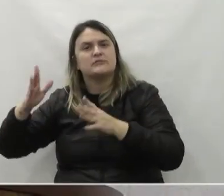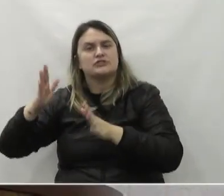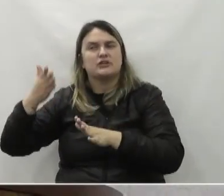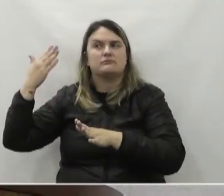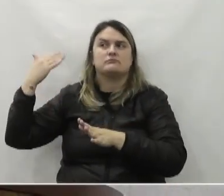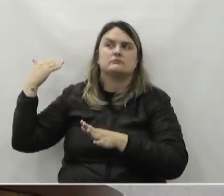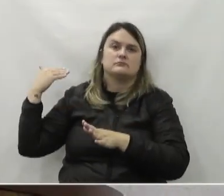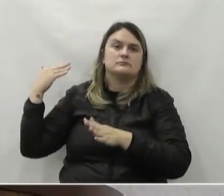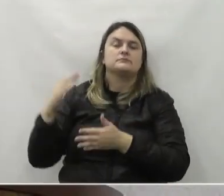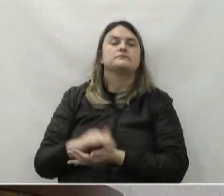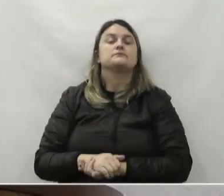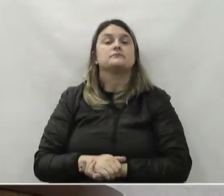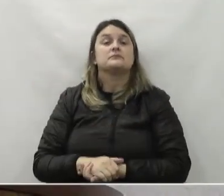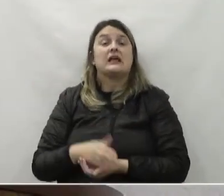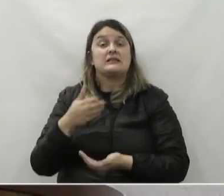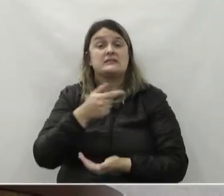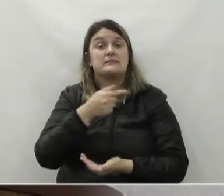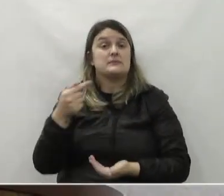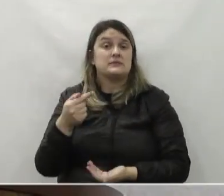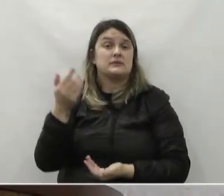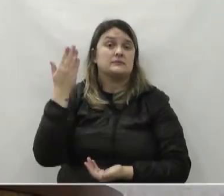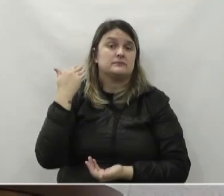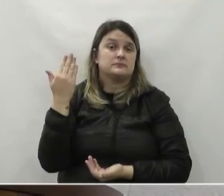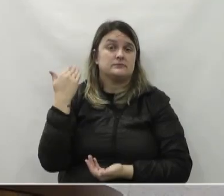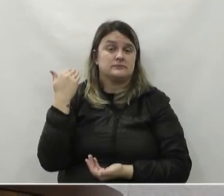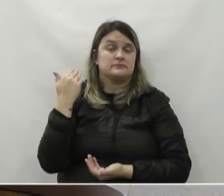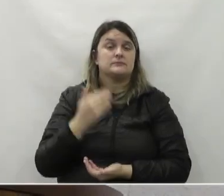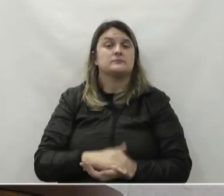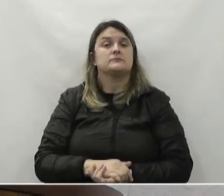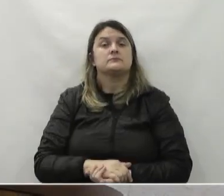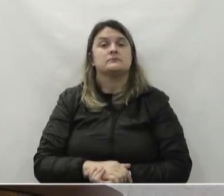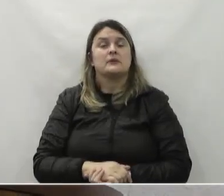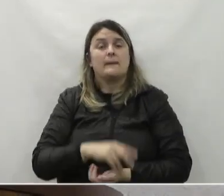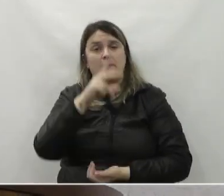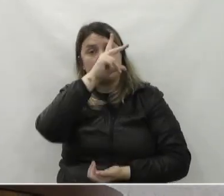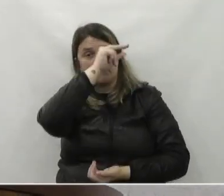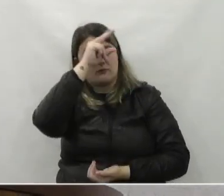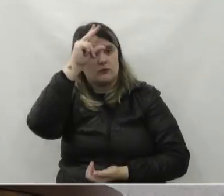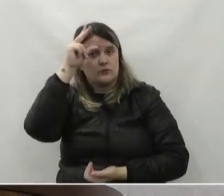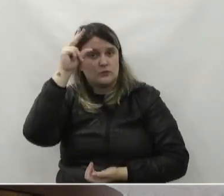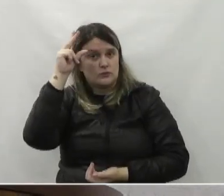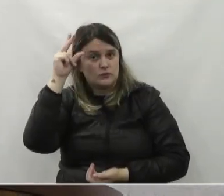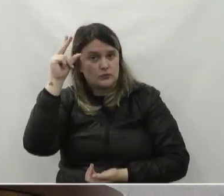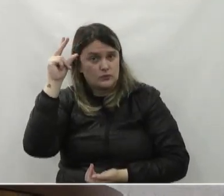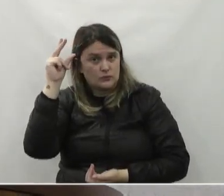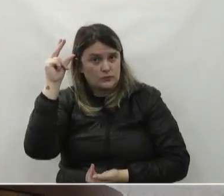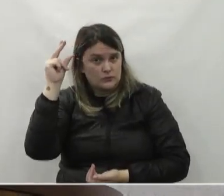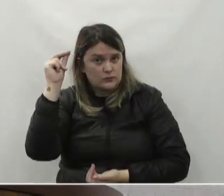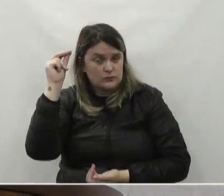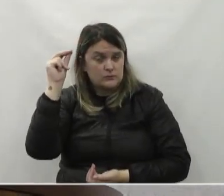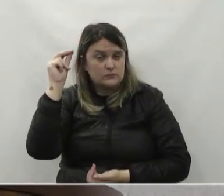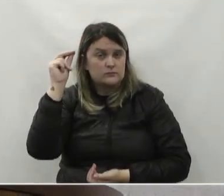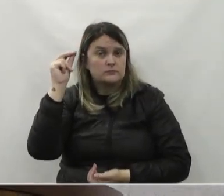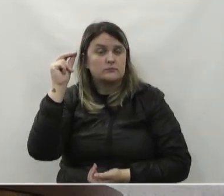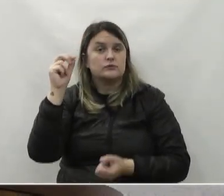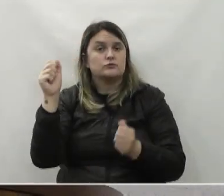muito tempo. E nessa semana que passou, o Executivo Municipal, em conjunto com